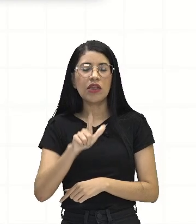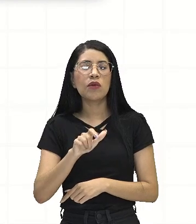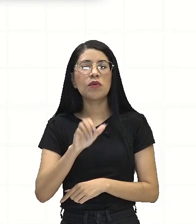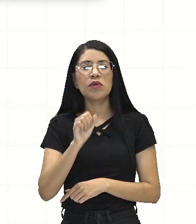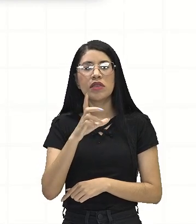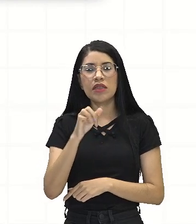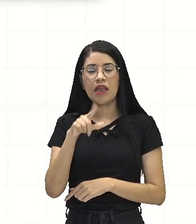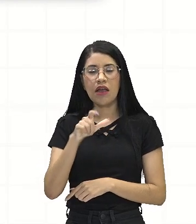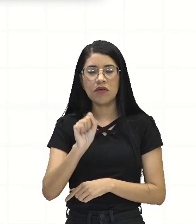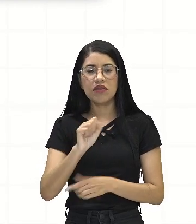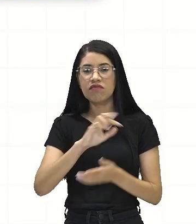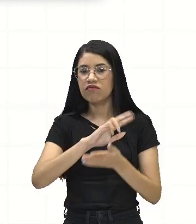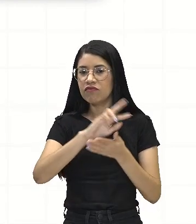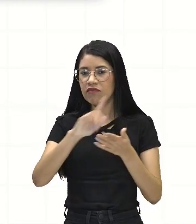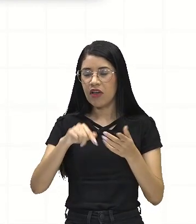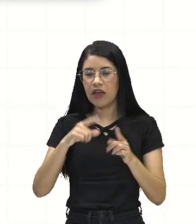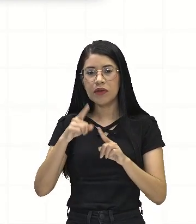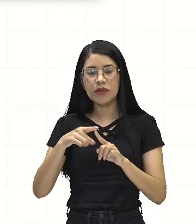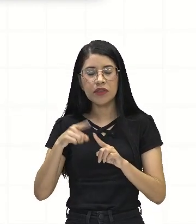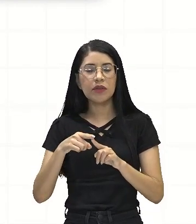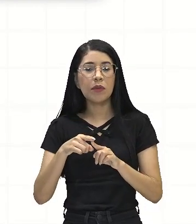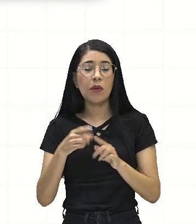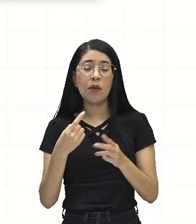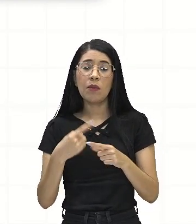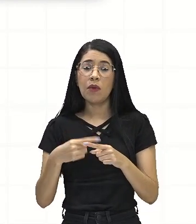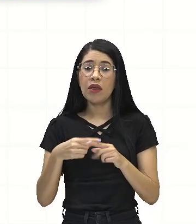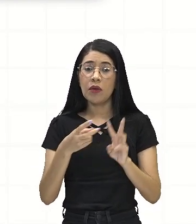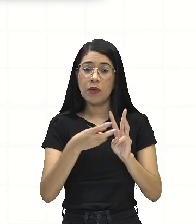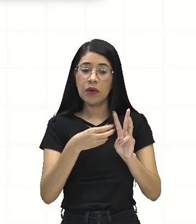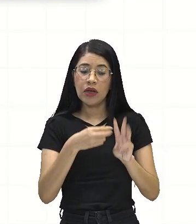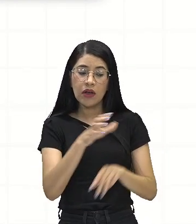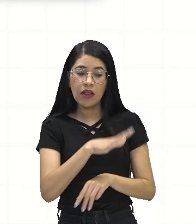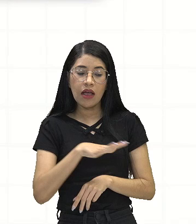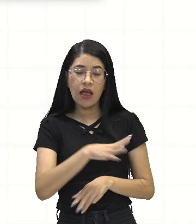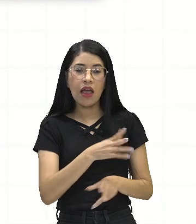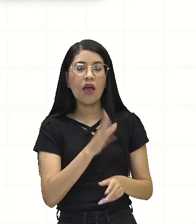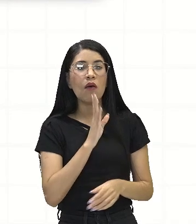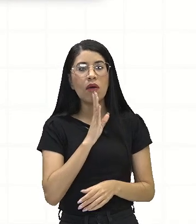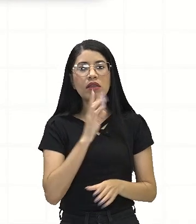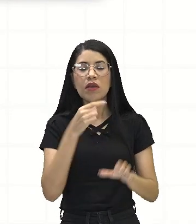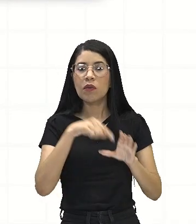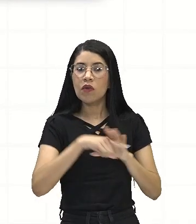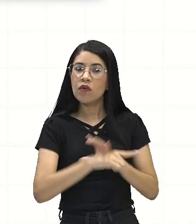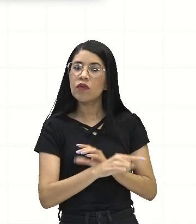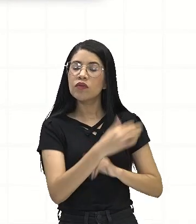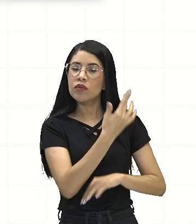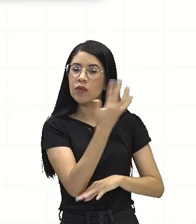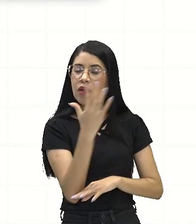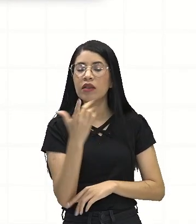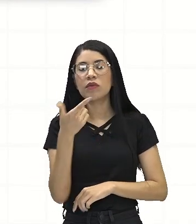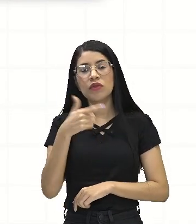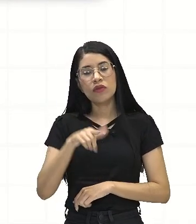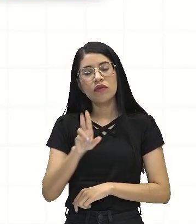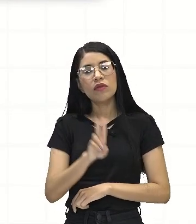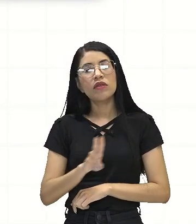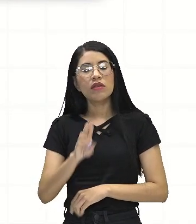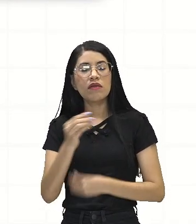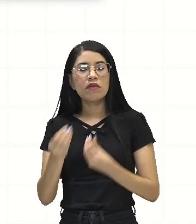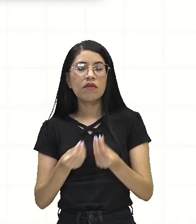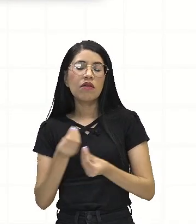entre outros. Os indígenas, por conhecerem a floresta, mais uma vez, eles vão ser utilizados